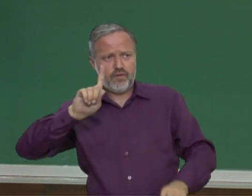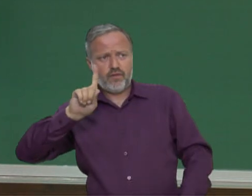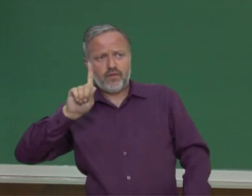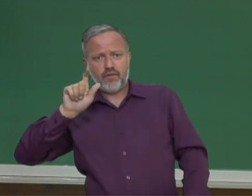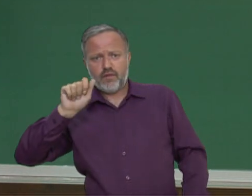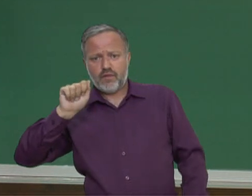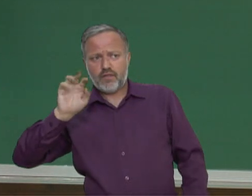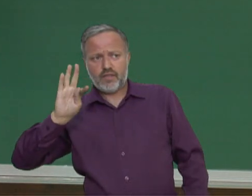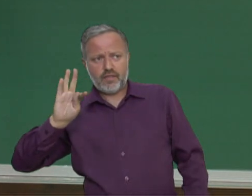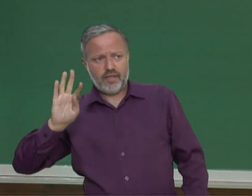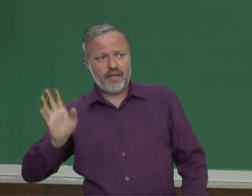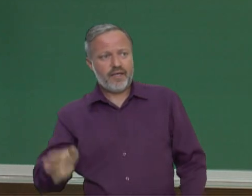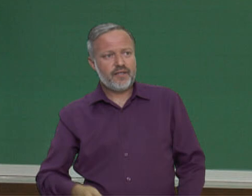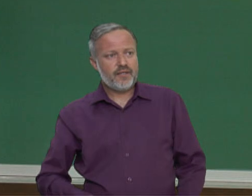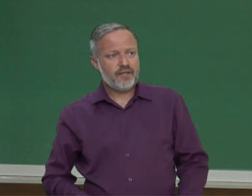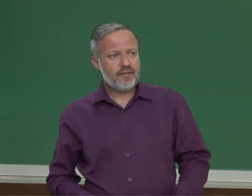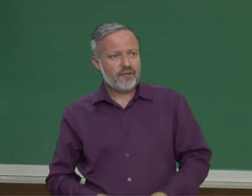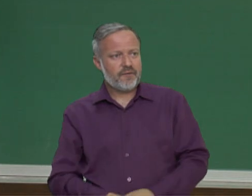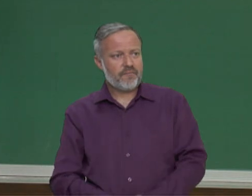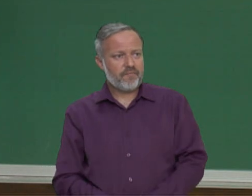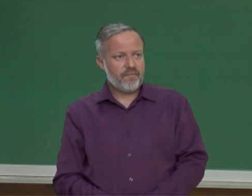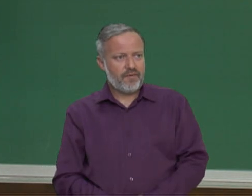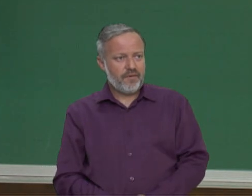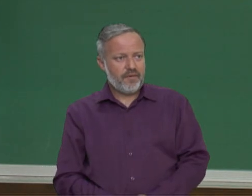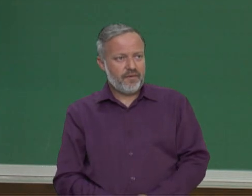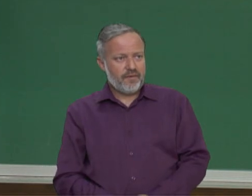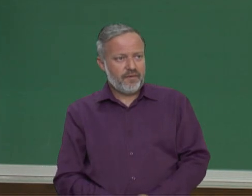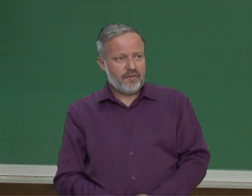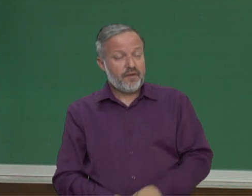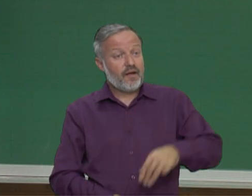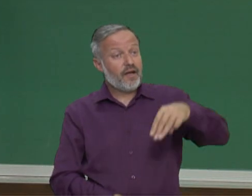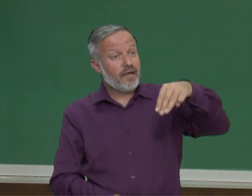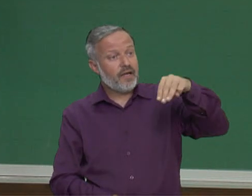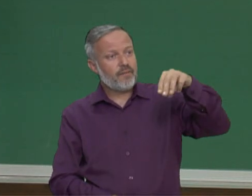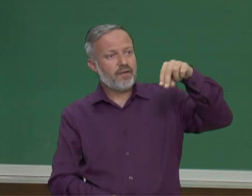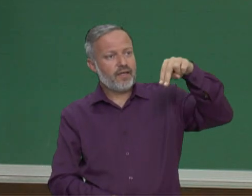a NMF, tá? Que são as nações aí